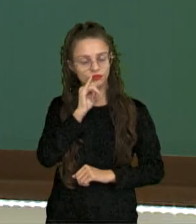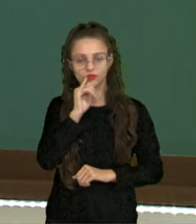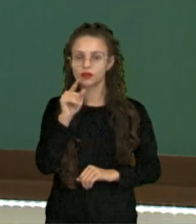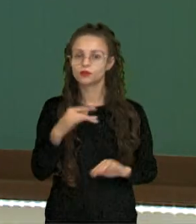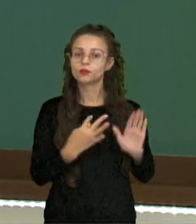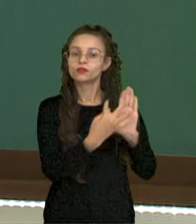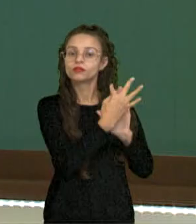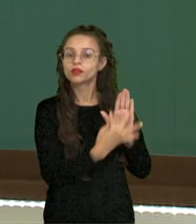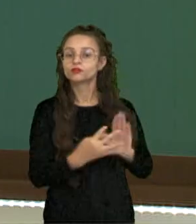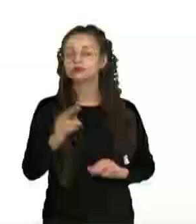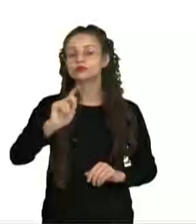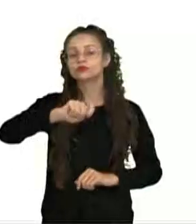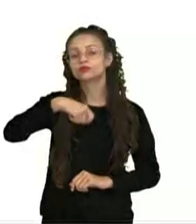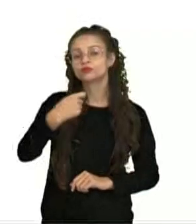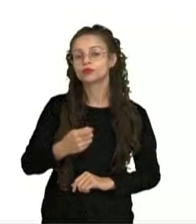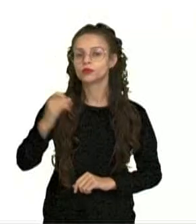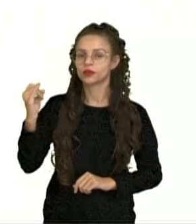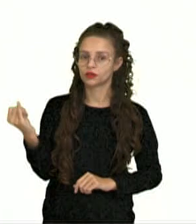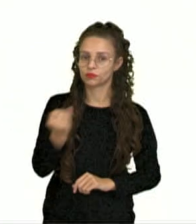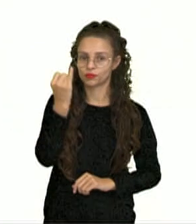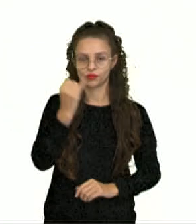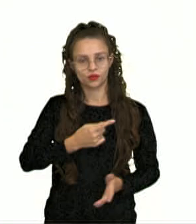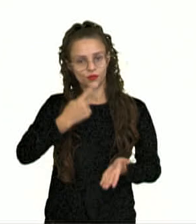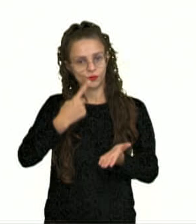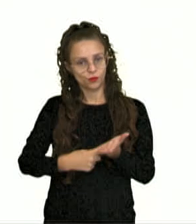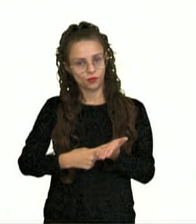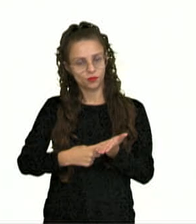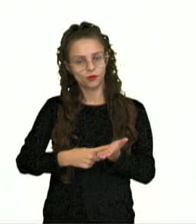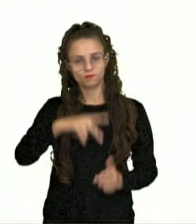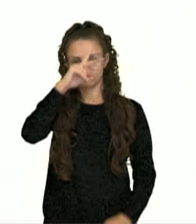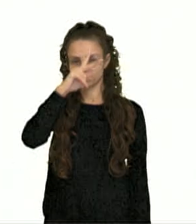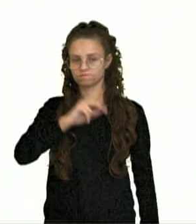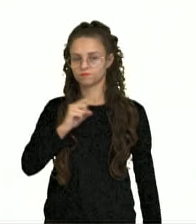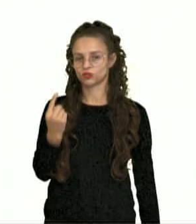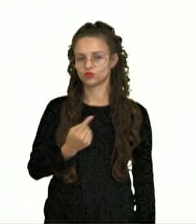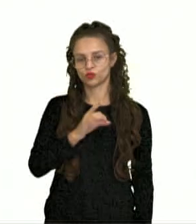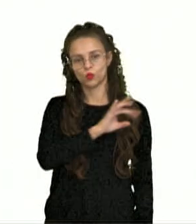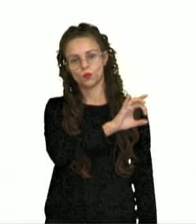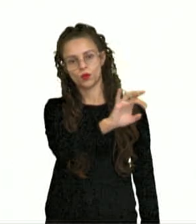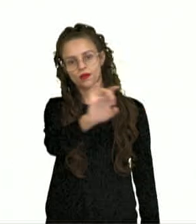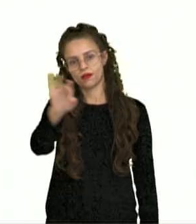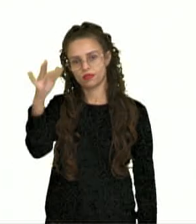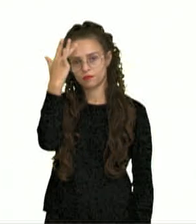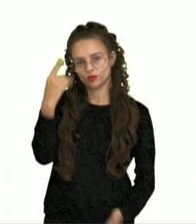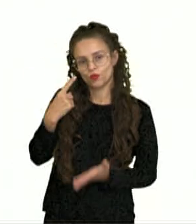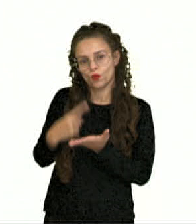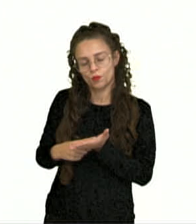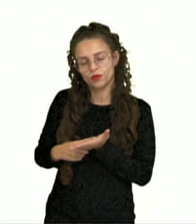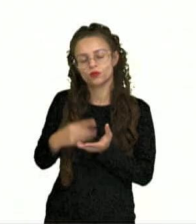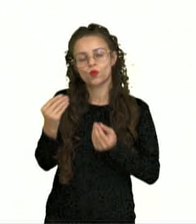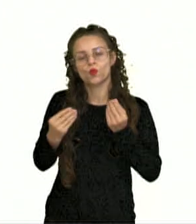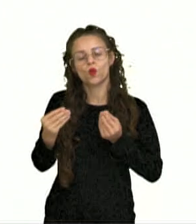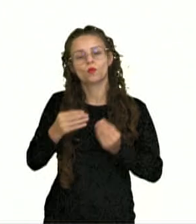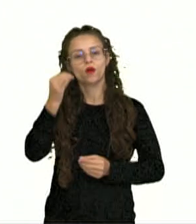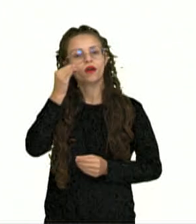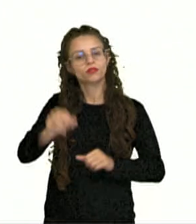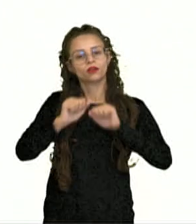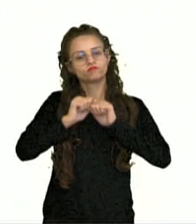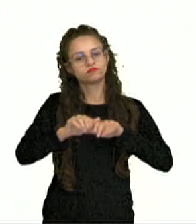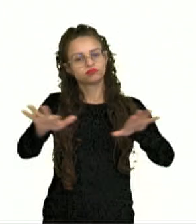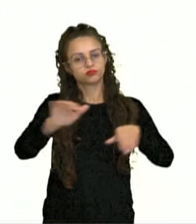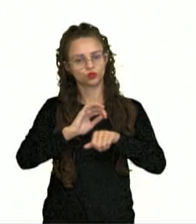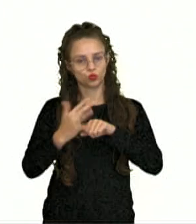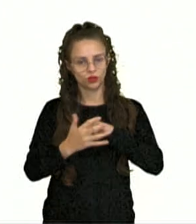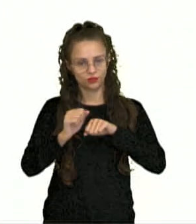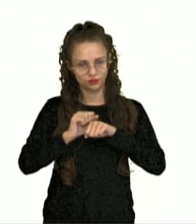será sobre importância do compromisso individual no combate à epidemia. Você percebeu, então, a diferença